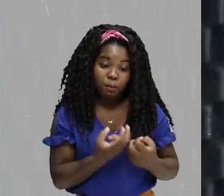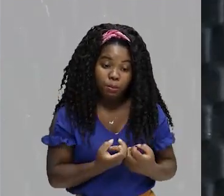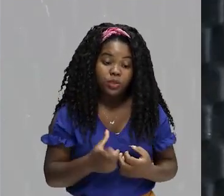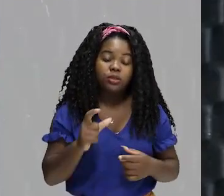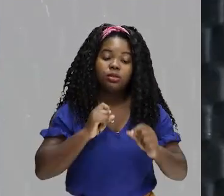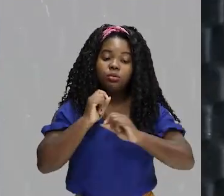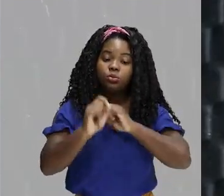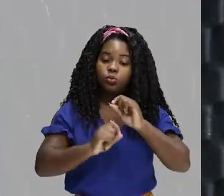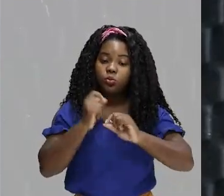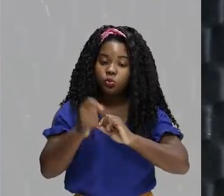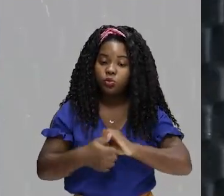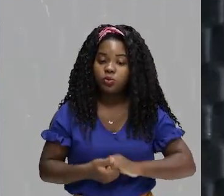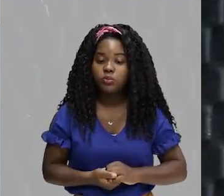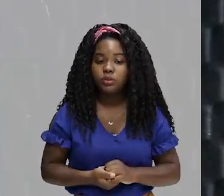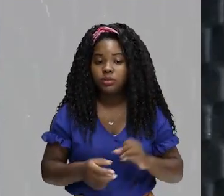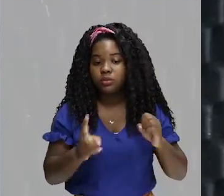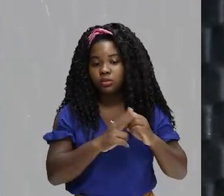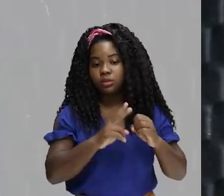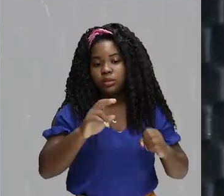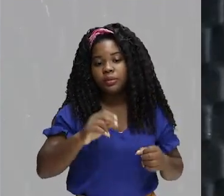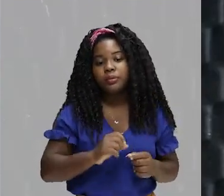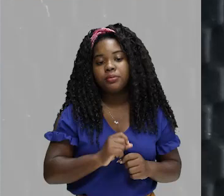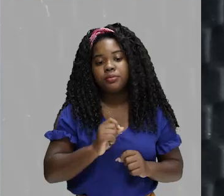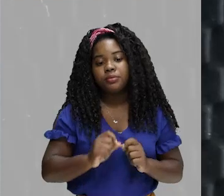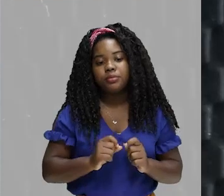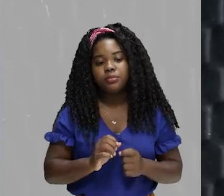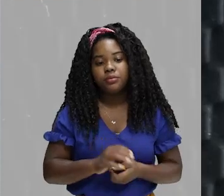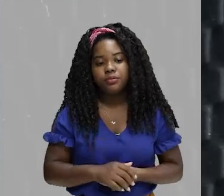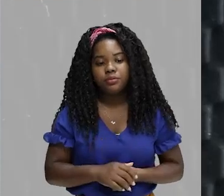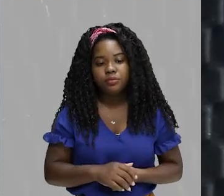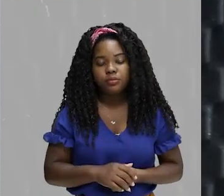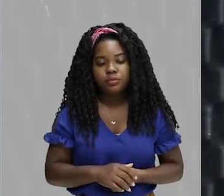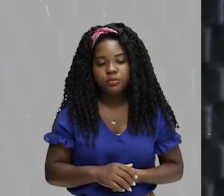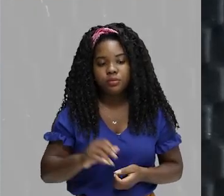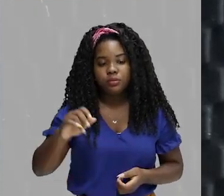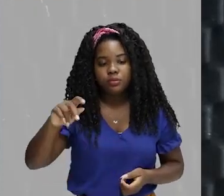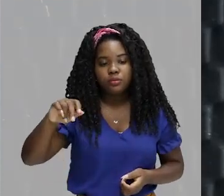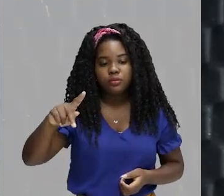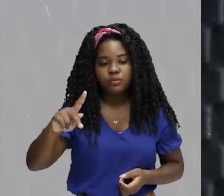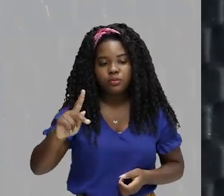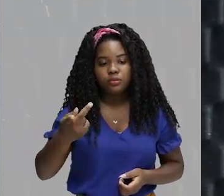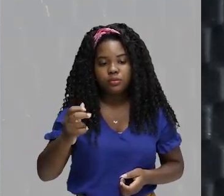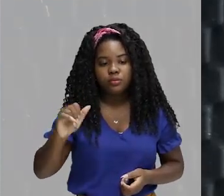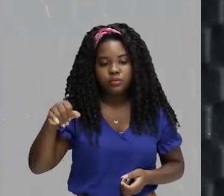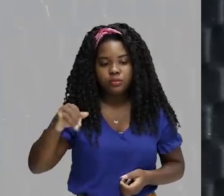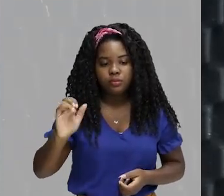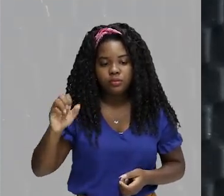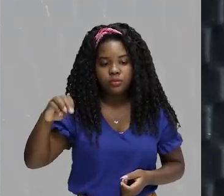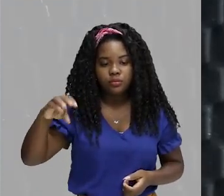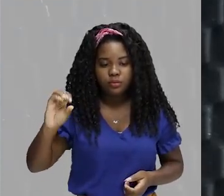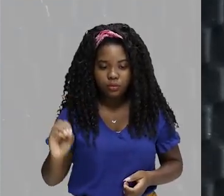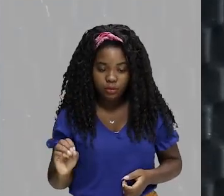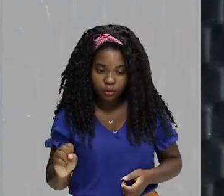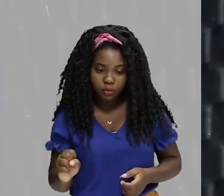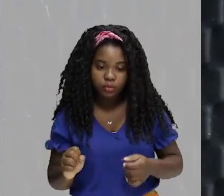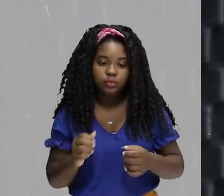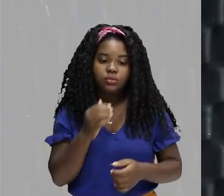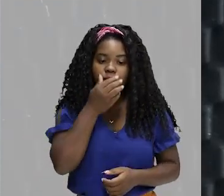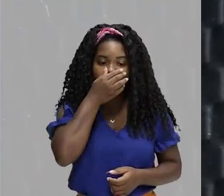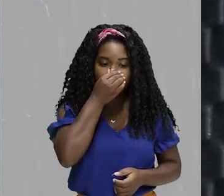aqui o verbo hayamos metido, tá? O pretérito perfeito, tá? Do subjuntivo.